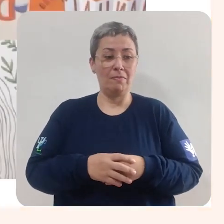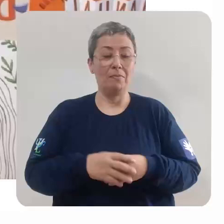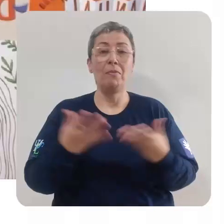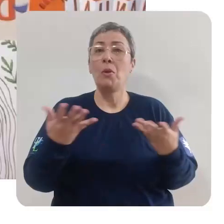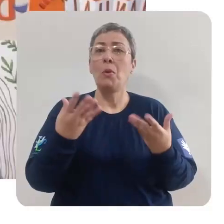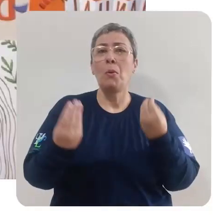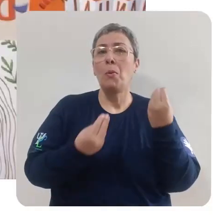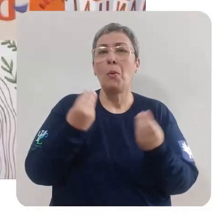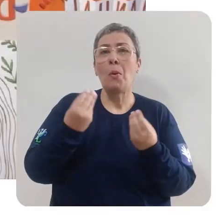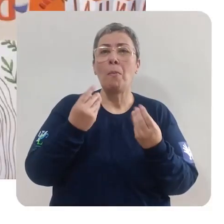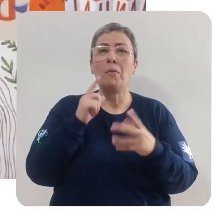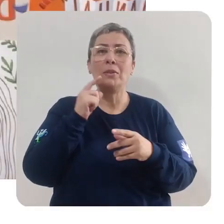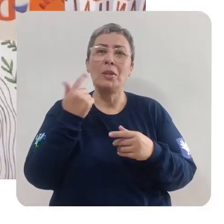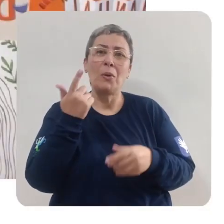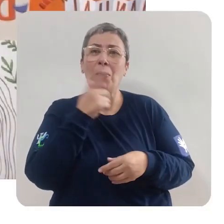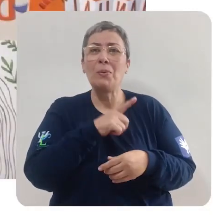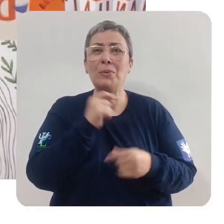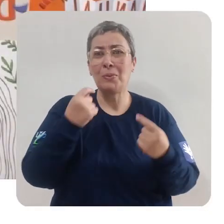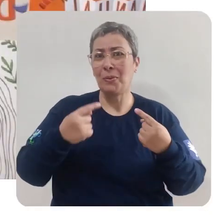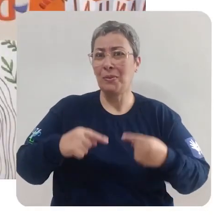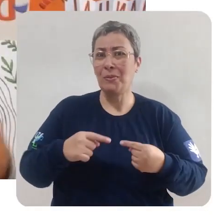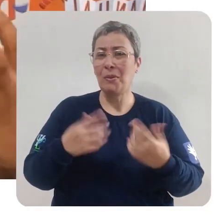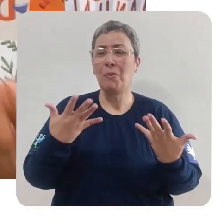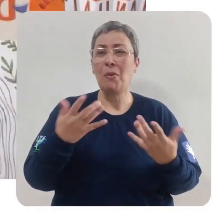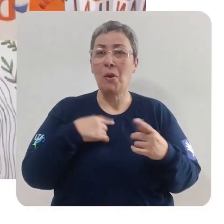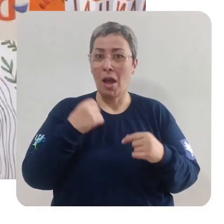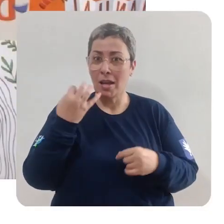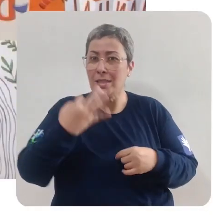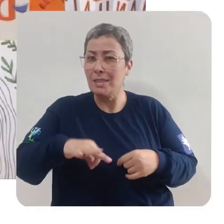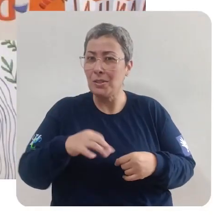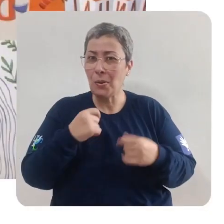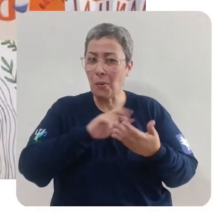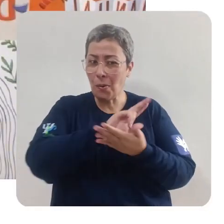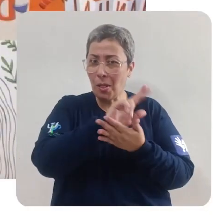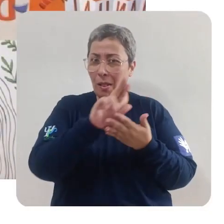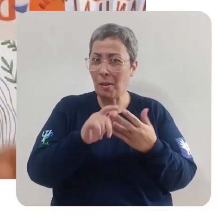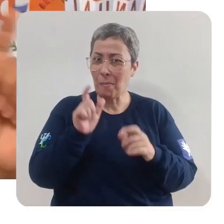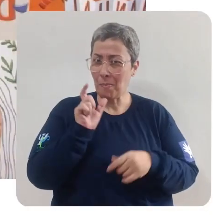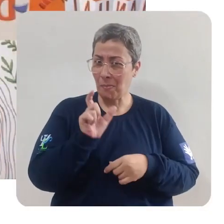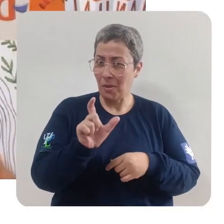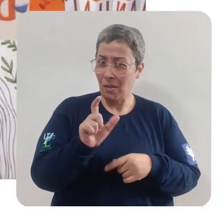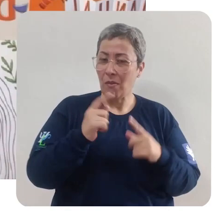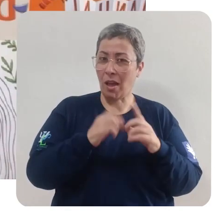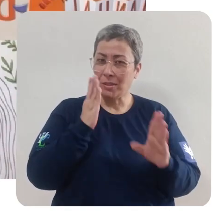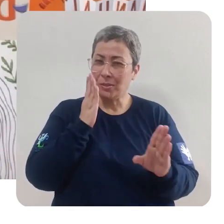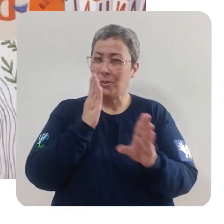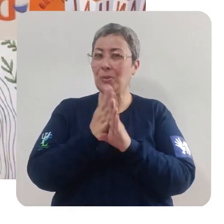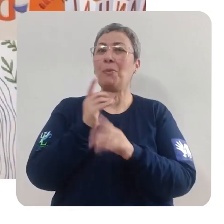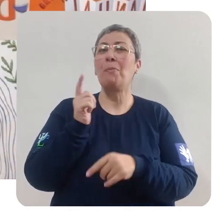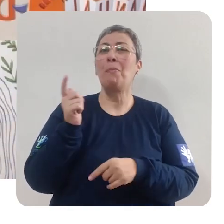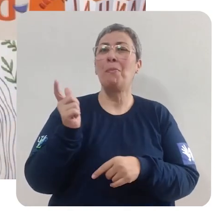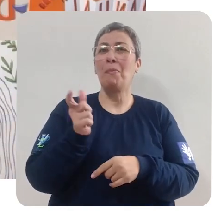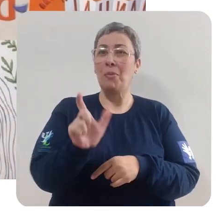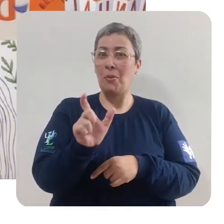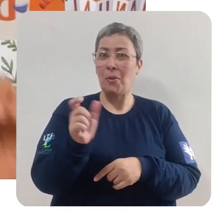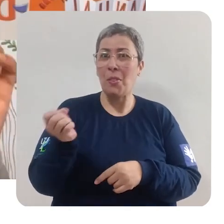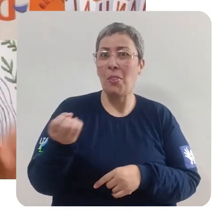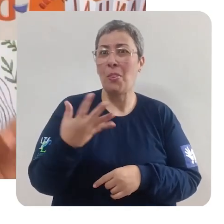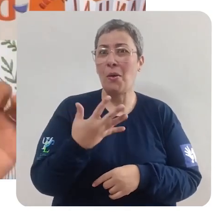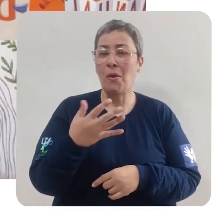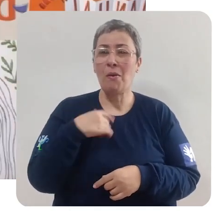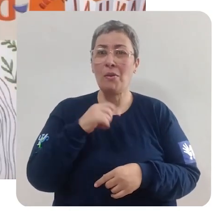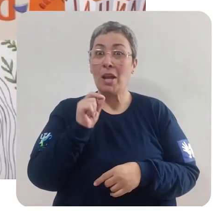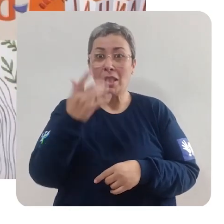Como que você foi nos desafios? Acertou muitas palavras? Descobriu palavras novas?